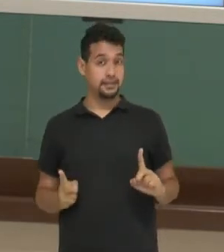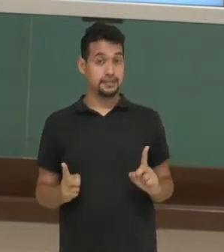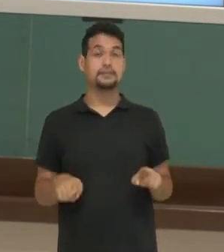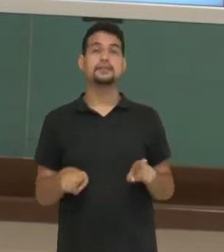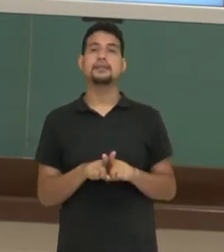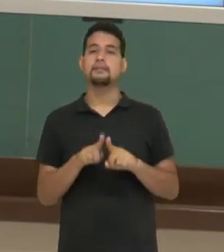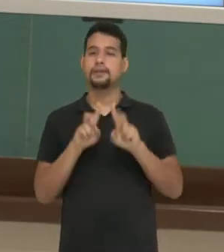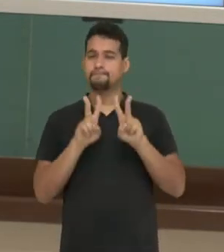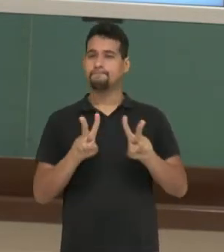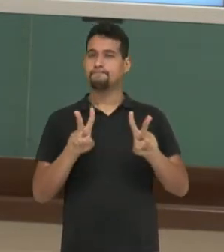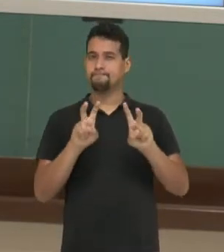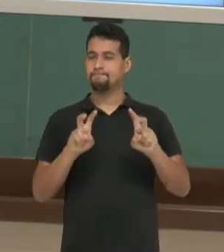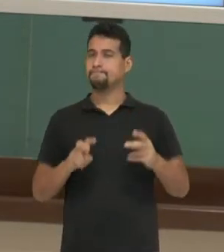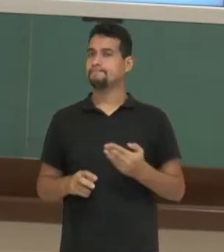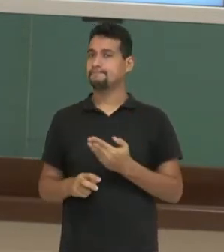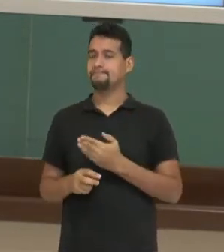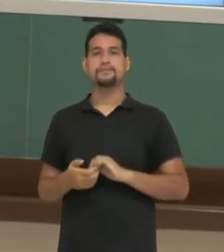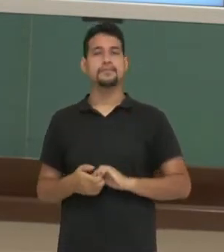esse cartel,